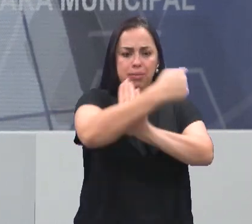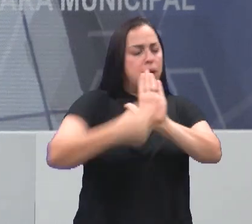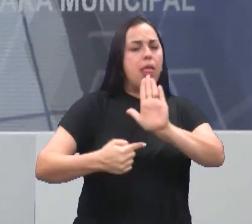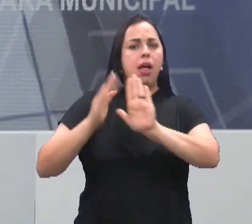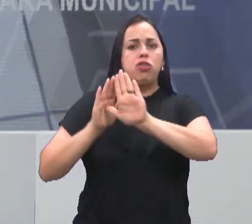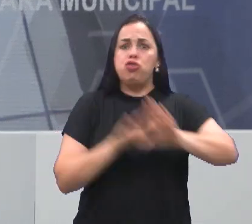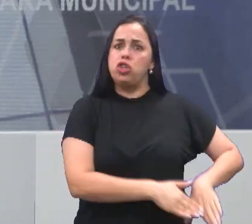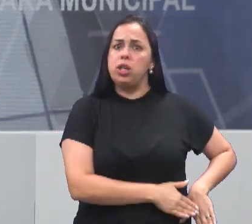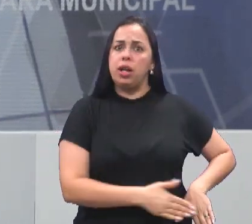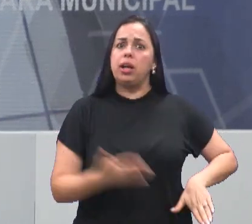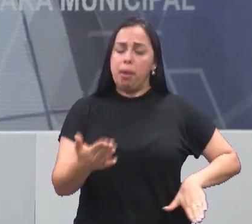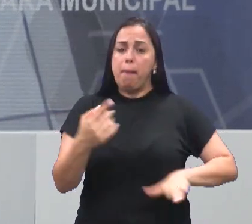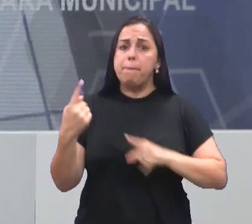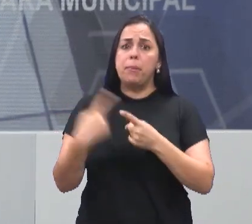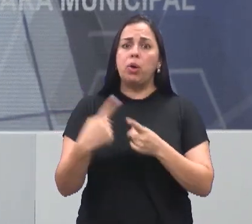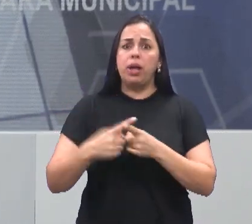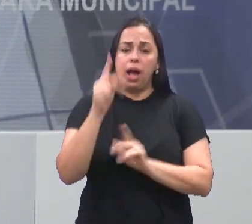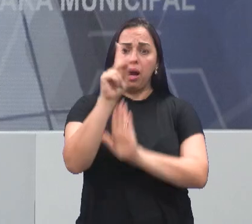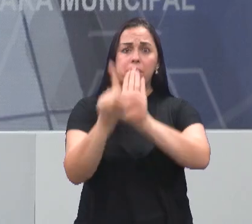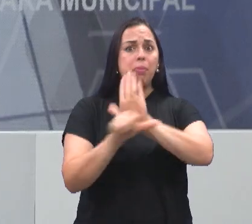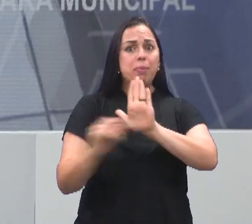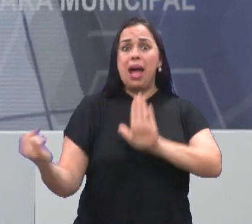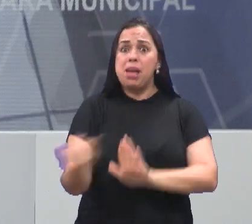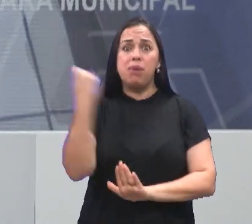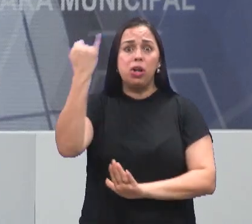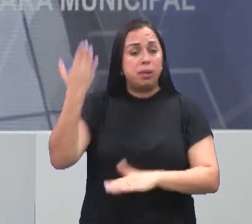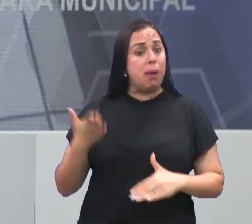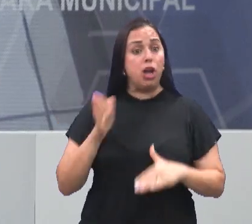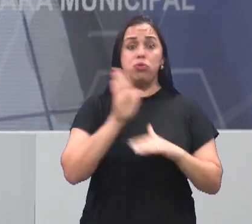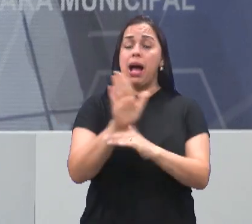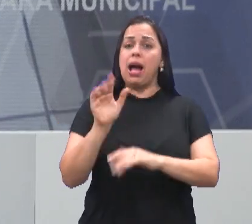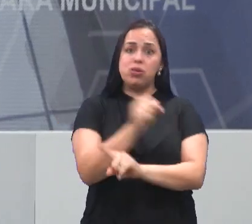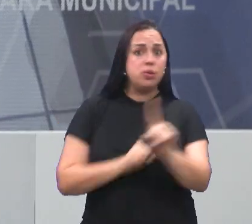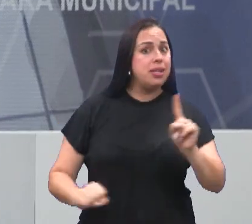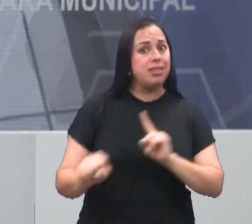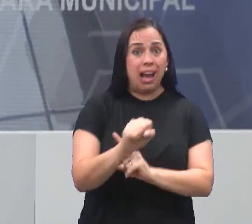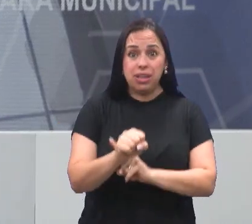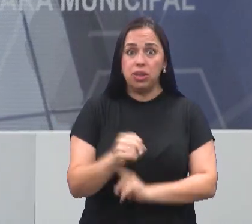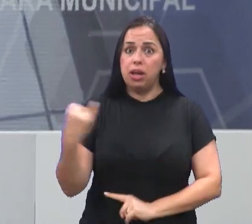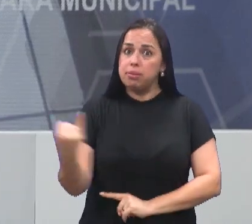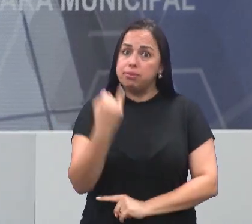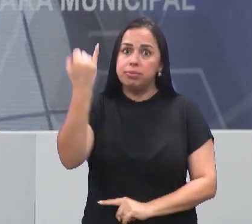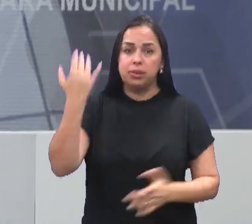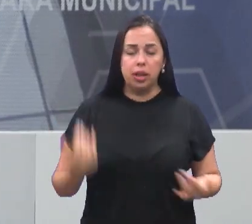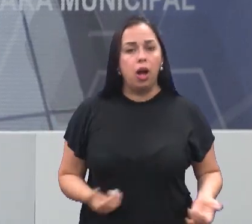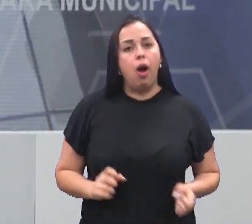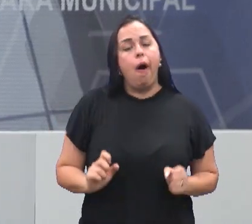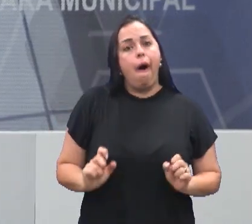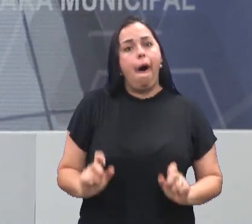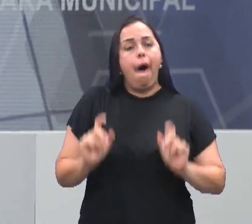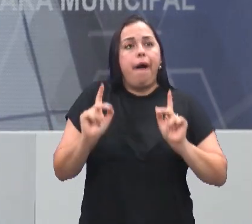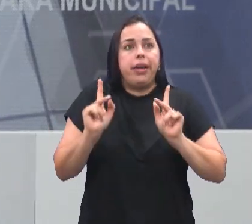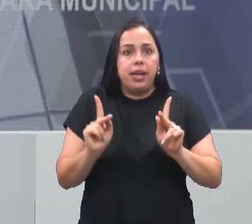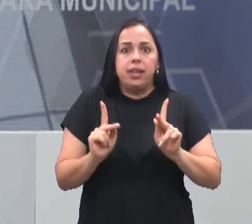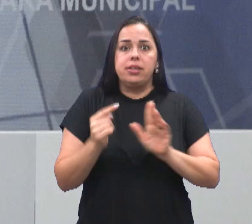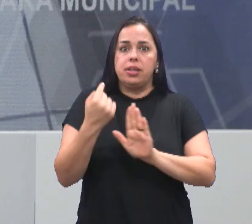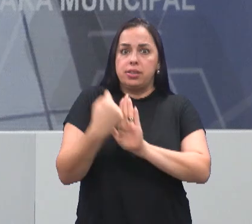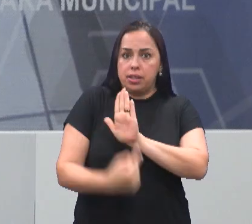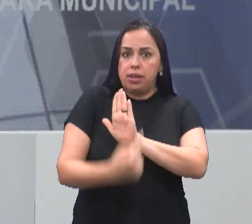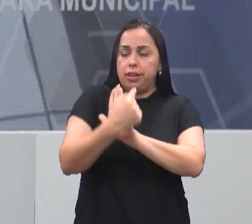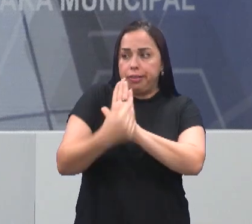tão importante, é pauta de utilidade pública, é serviço público. Tudo bem se o veto for